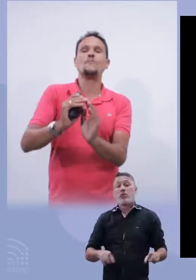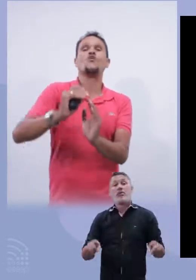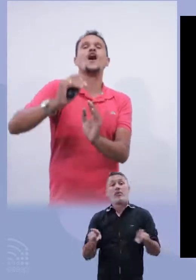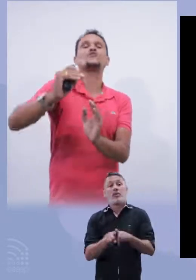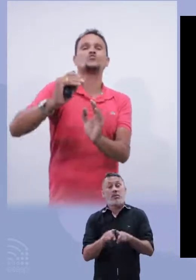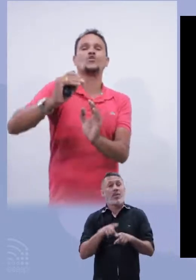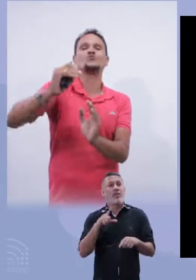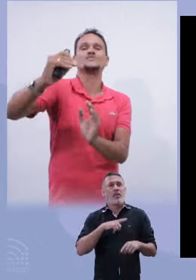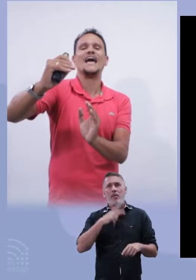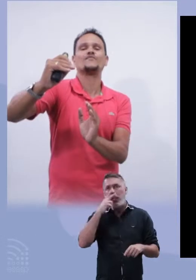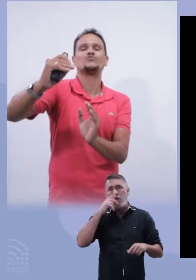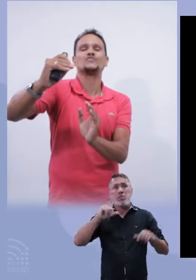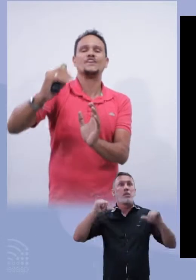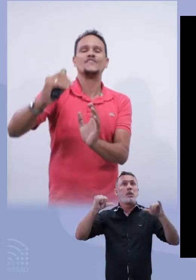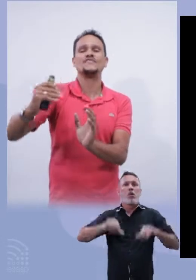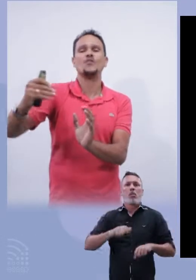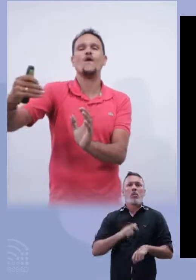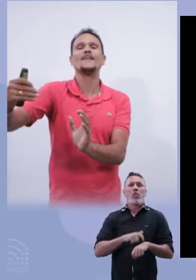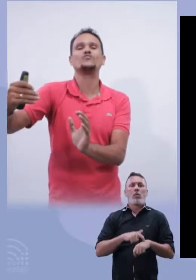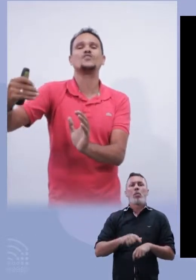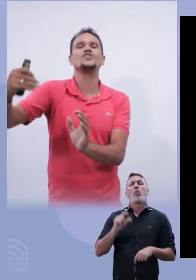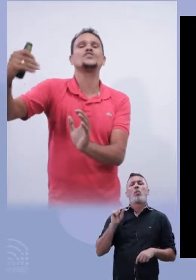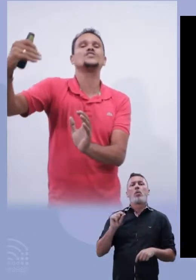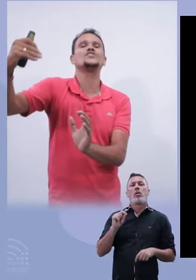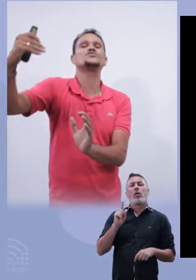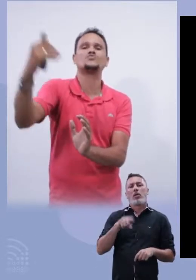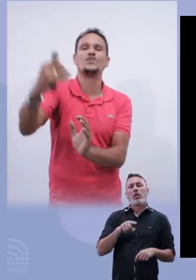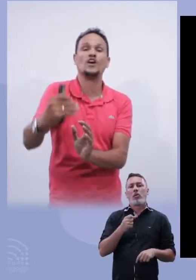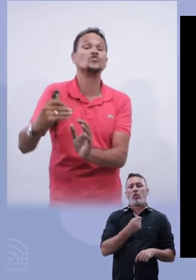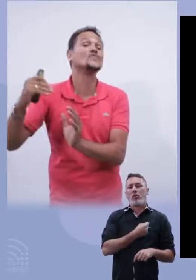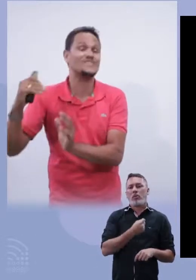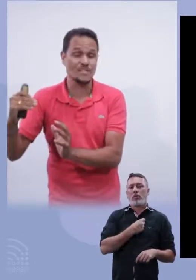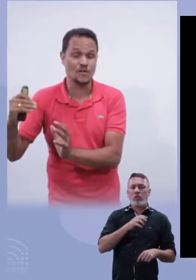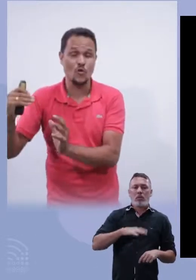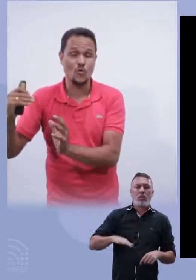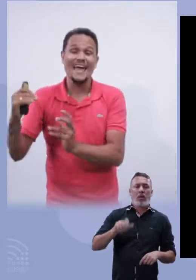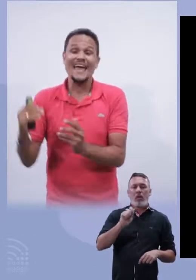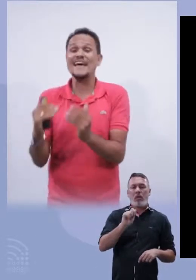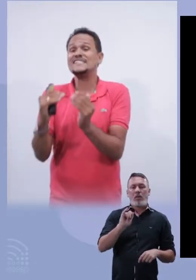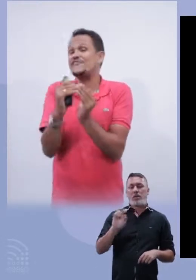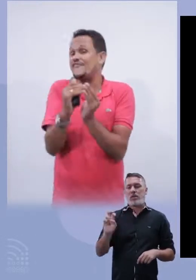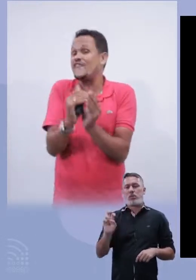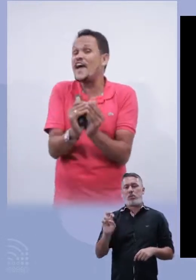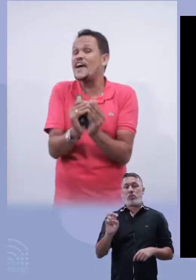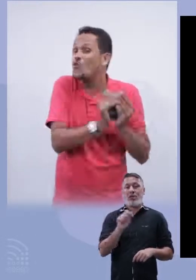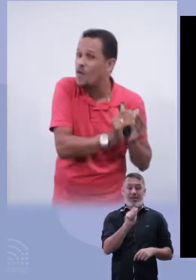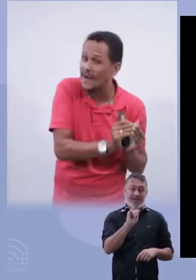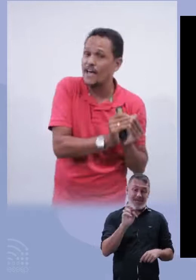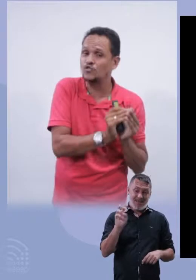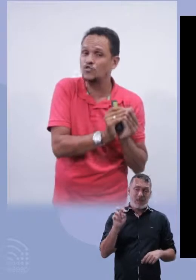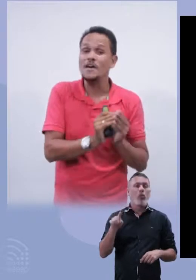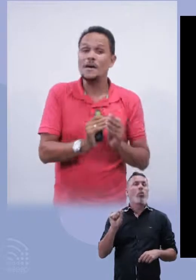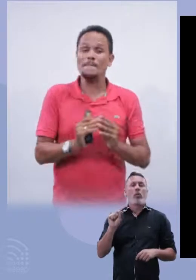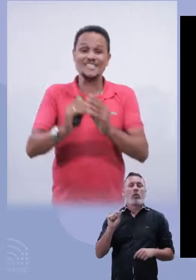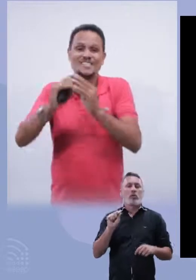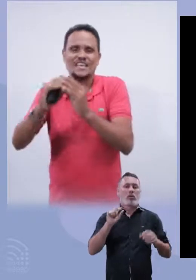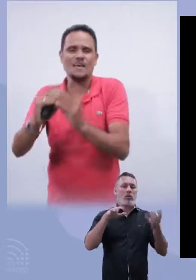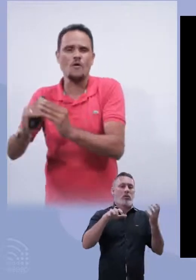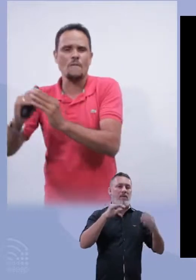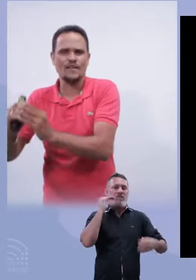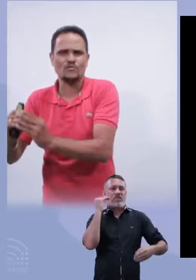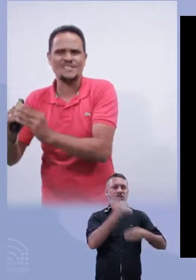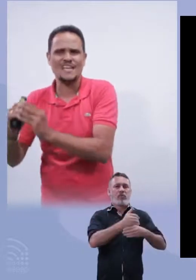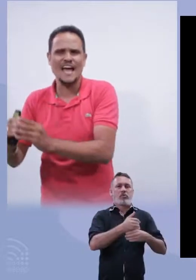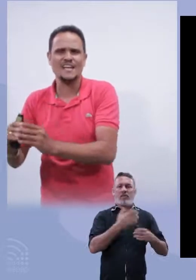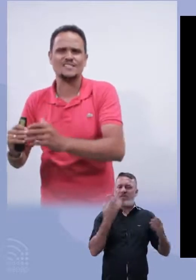vamos ter o pior de todos os atos, que vai ser o ato institucional de número 5. Esse fecha o Congresso. Mas de